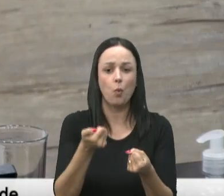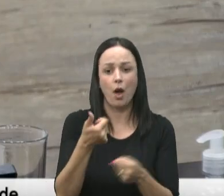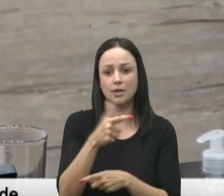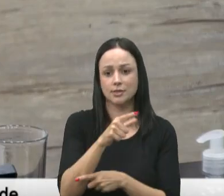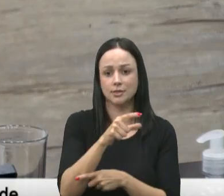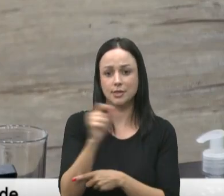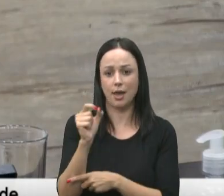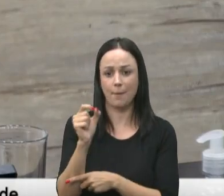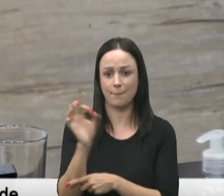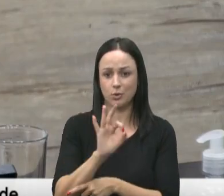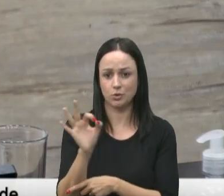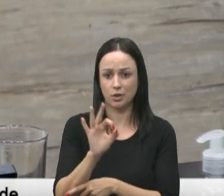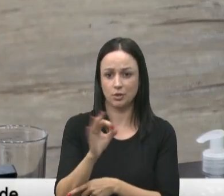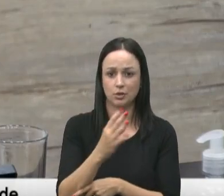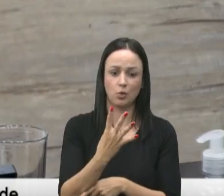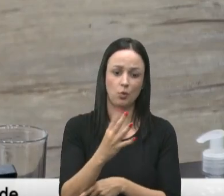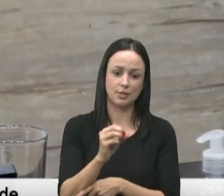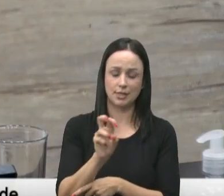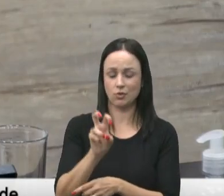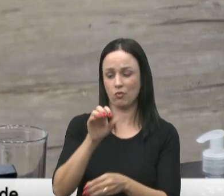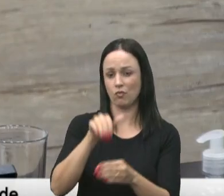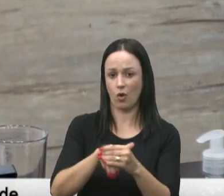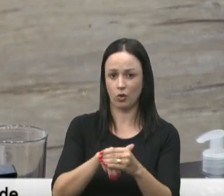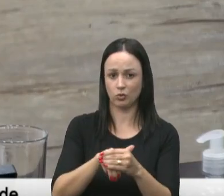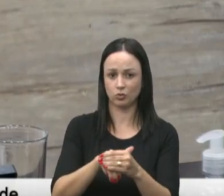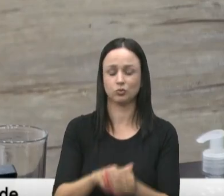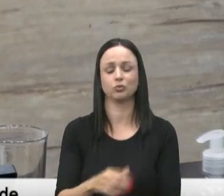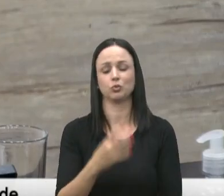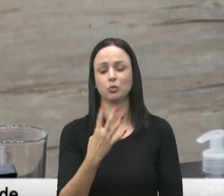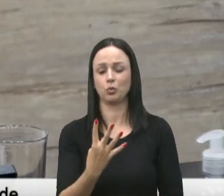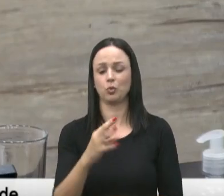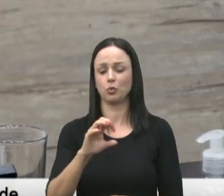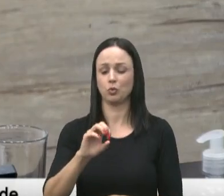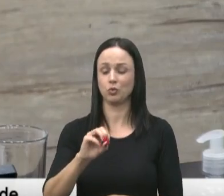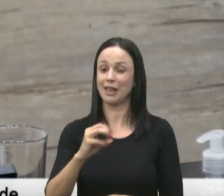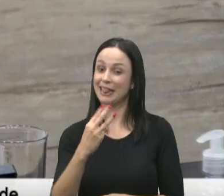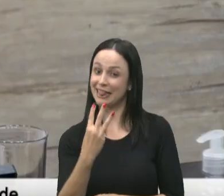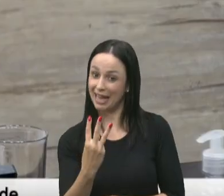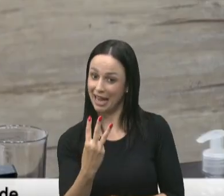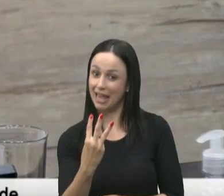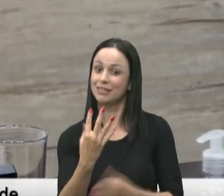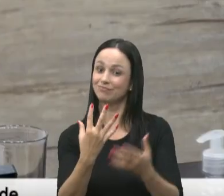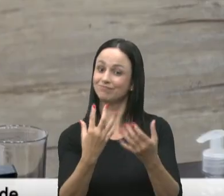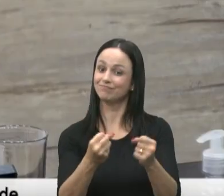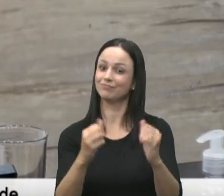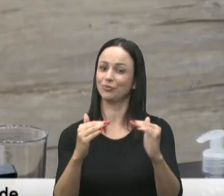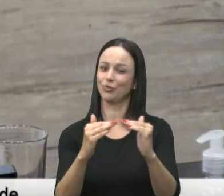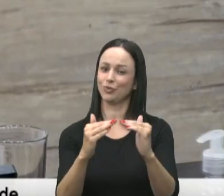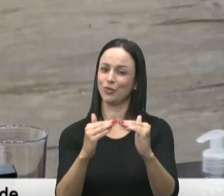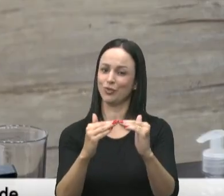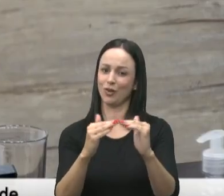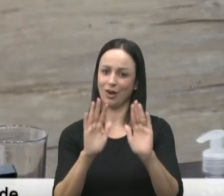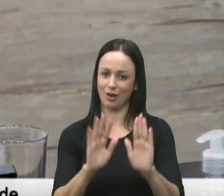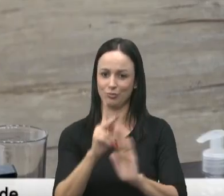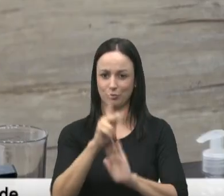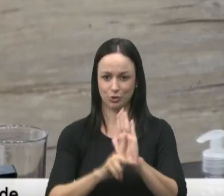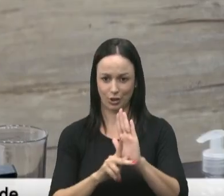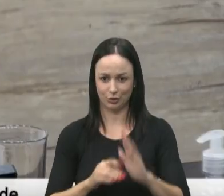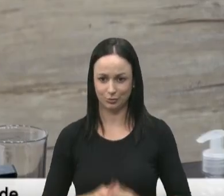São 405 votos com 403 votos favoráveis ao